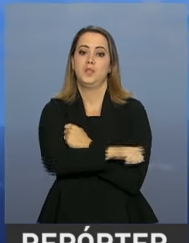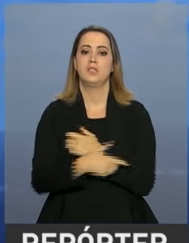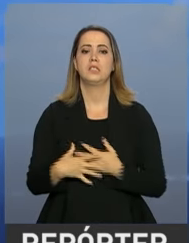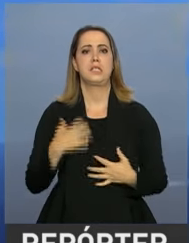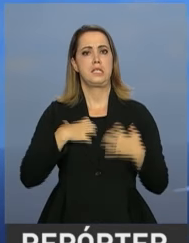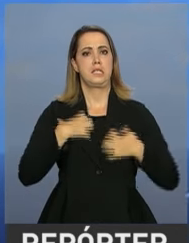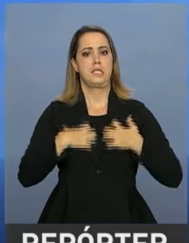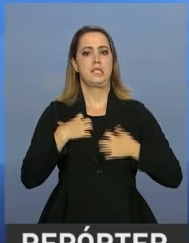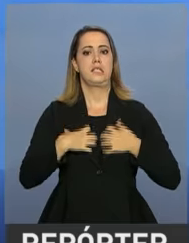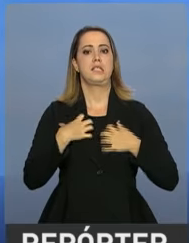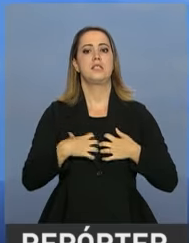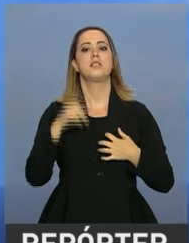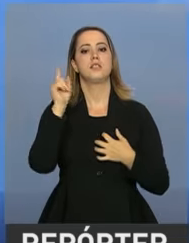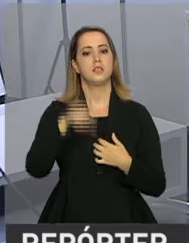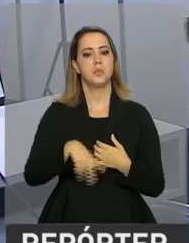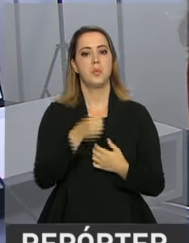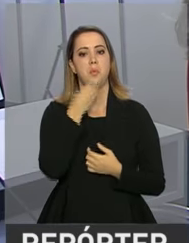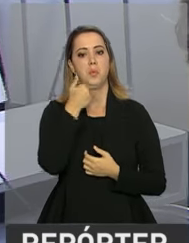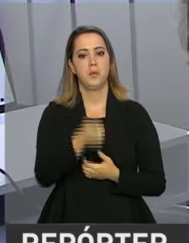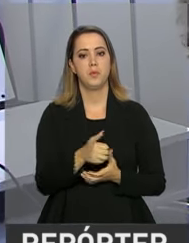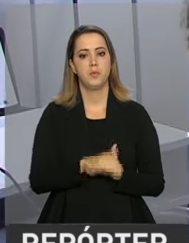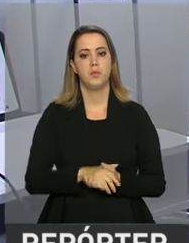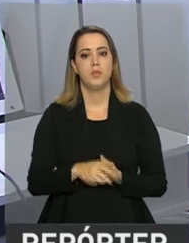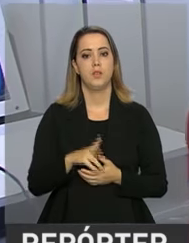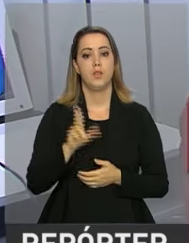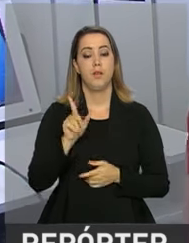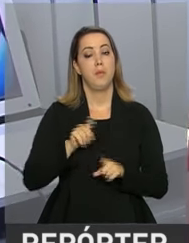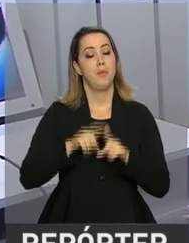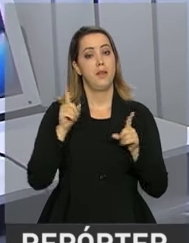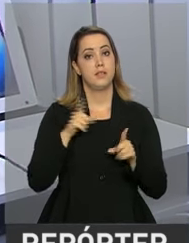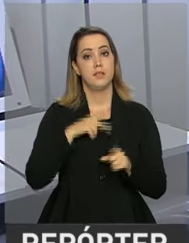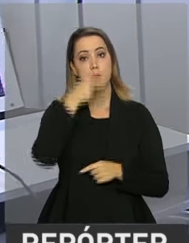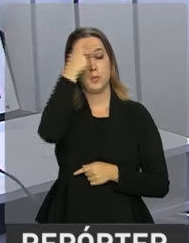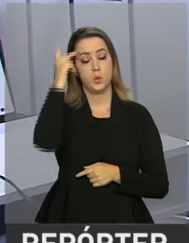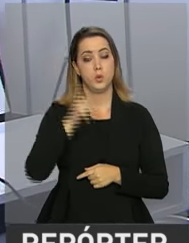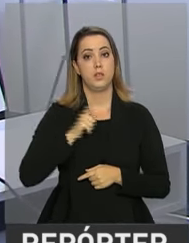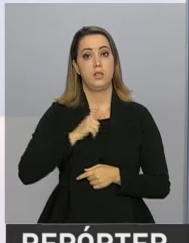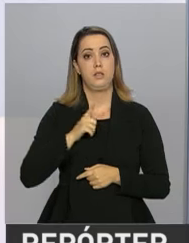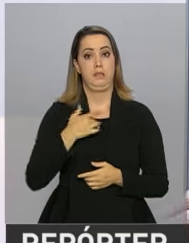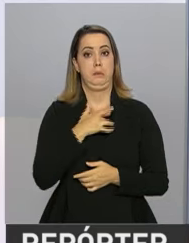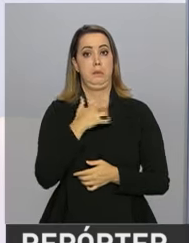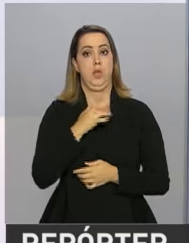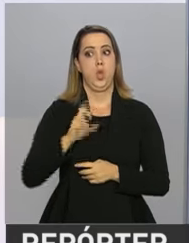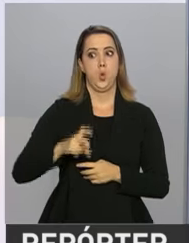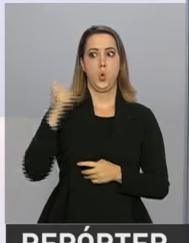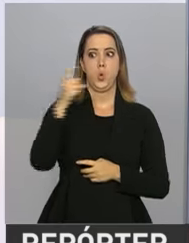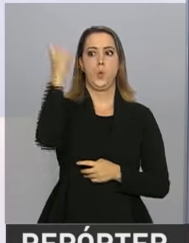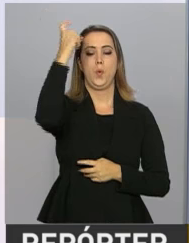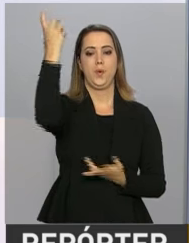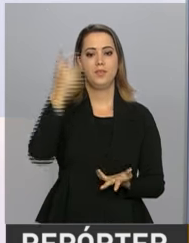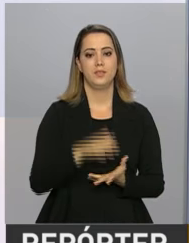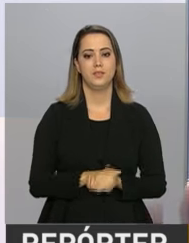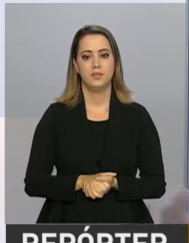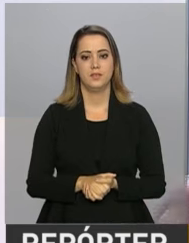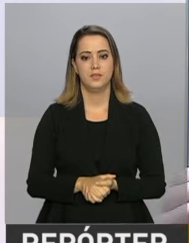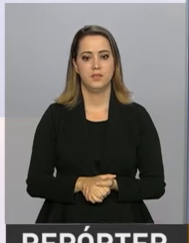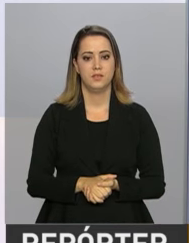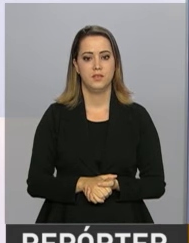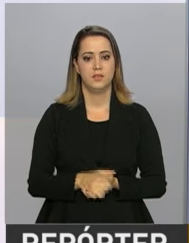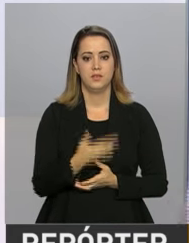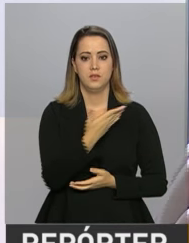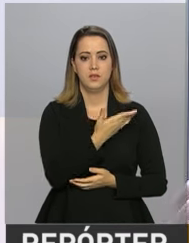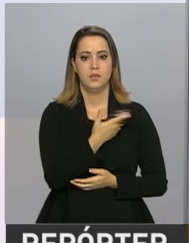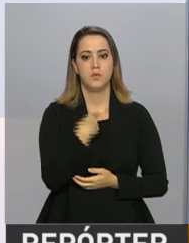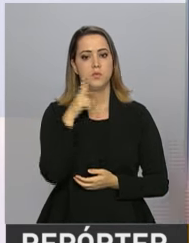sensação aqui mesmo é muito real. A única contraindicação é para quem tem medo de altura. Se viesse o Rio de Janeiro e o